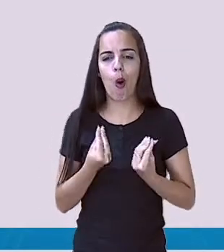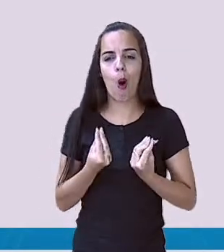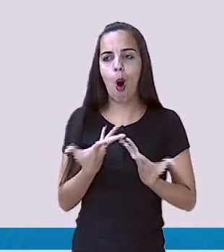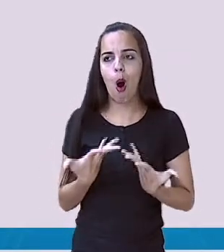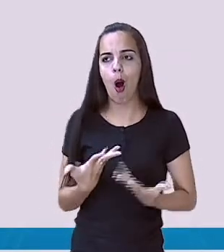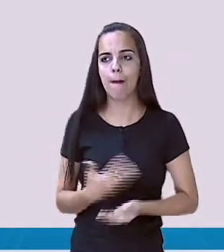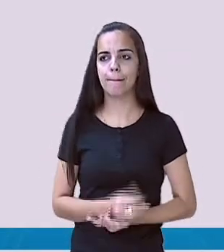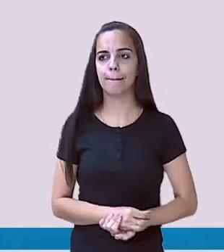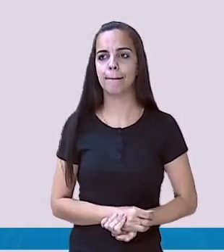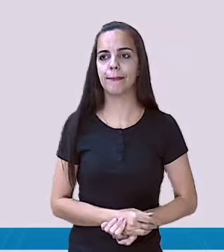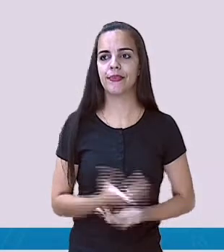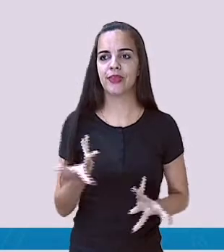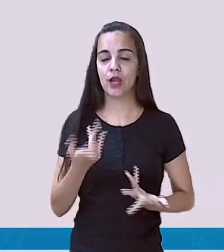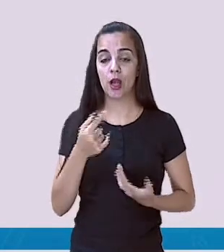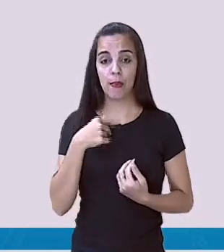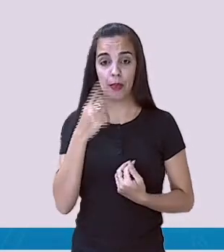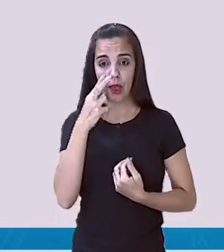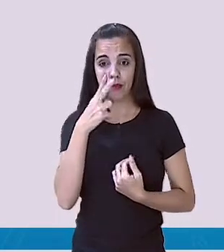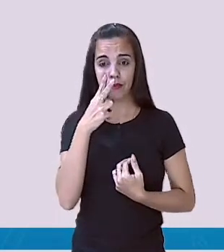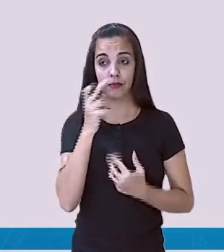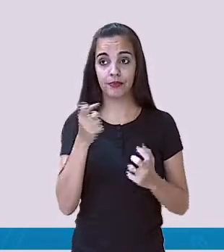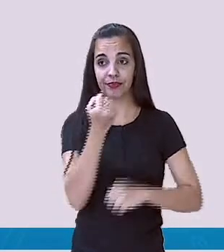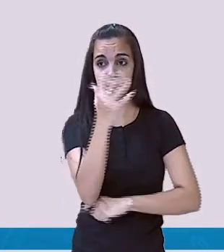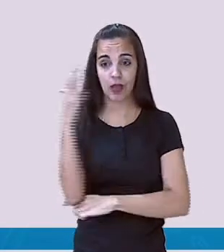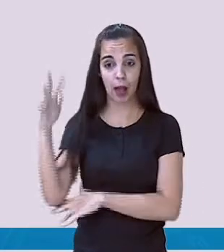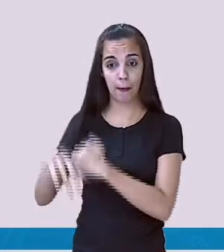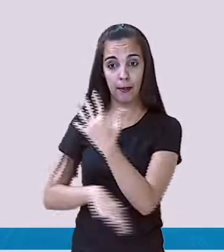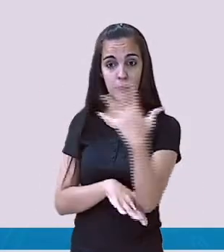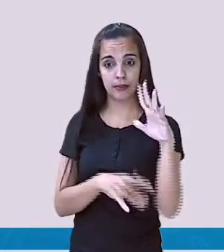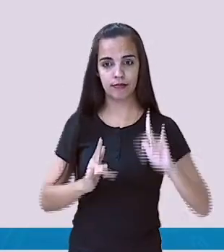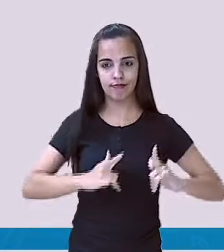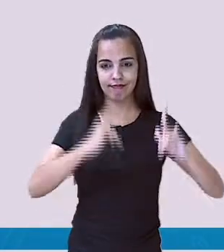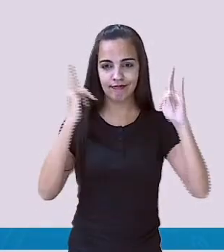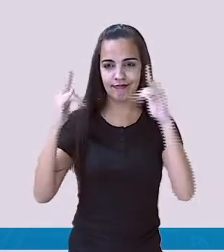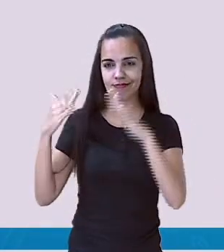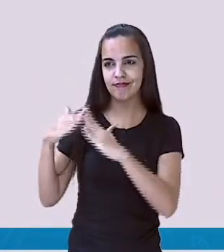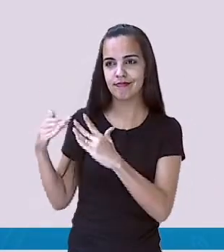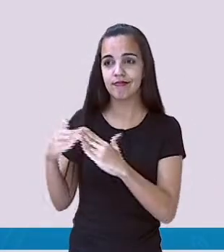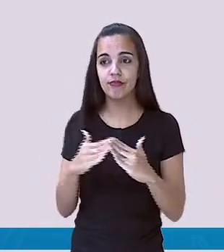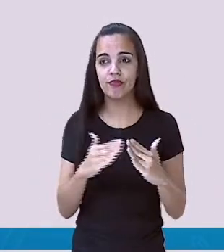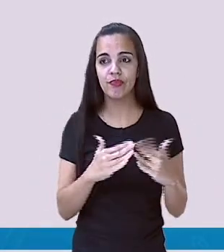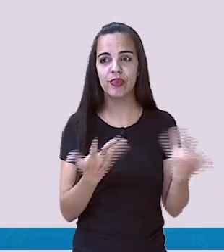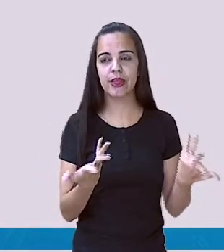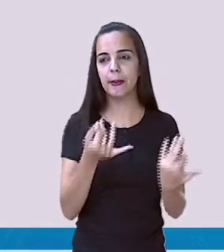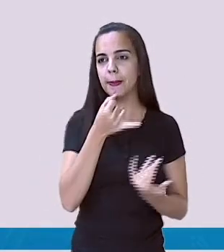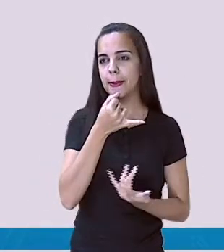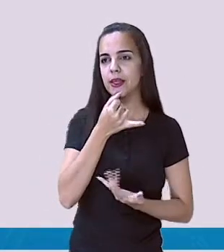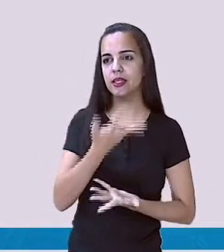sensações. Então, olha só, a paisagem não é só ver, né? Quando eu estou